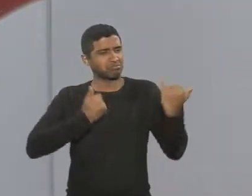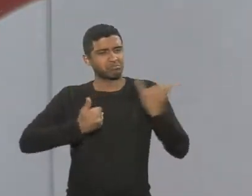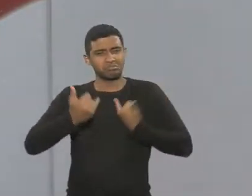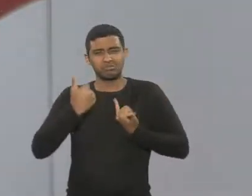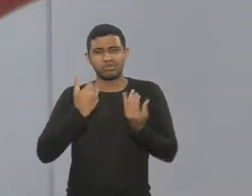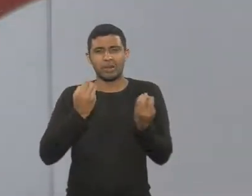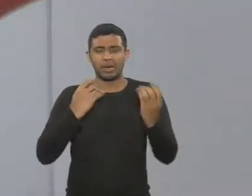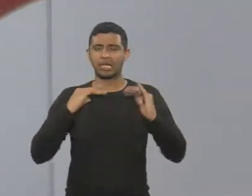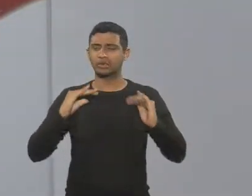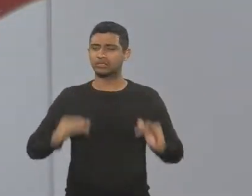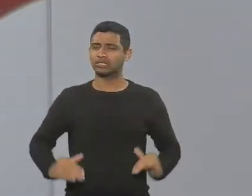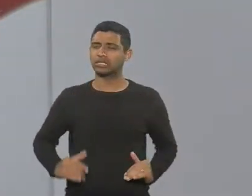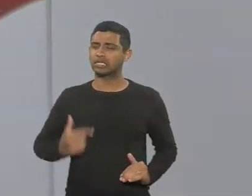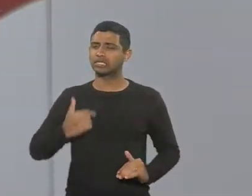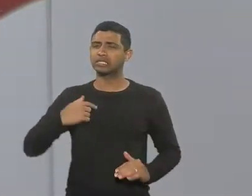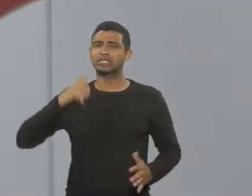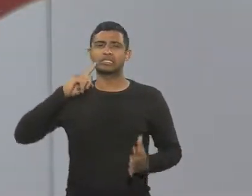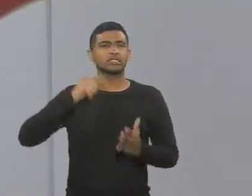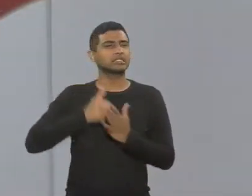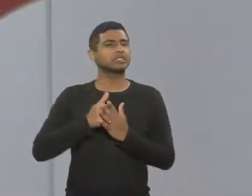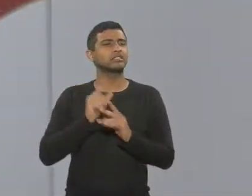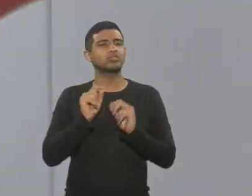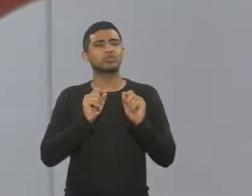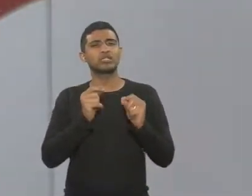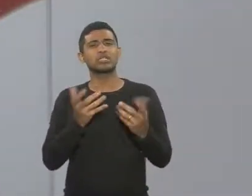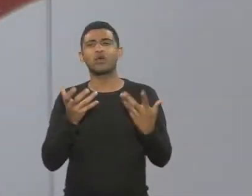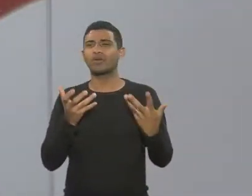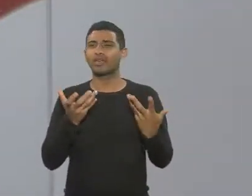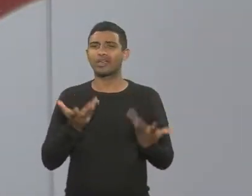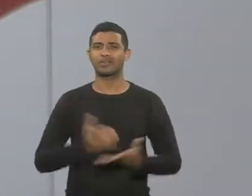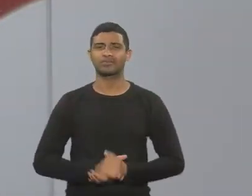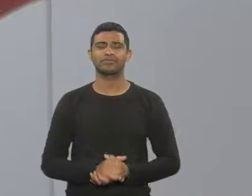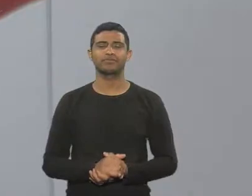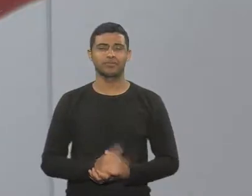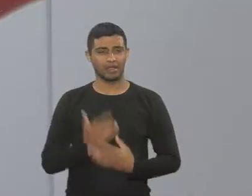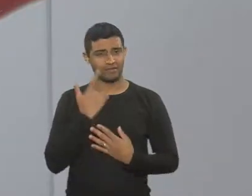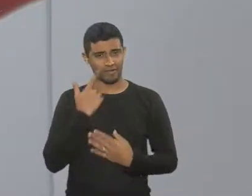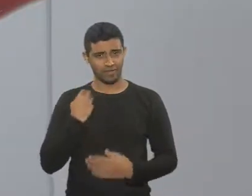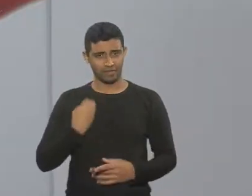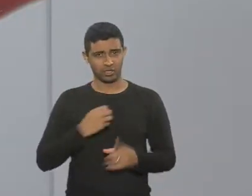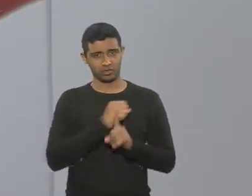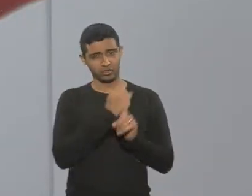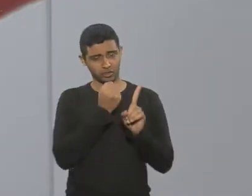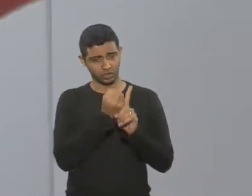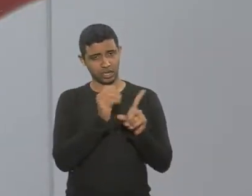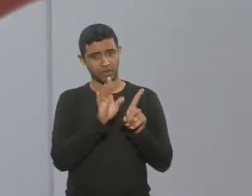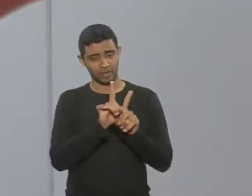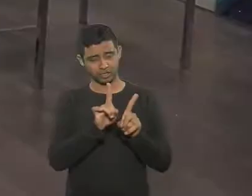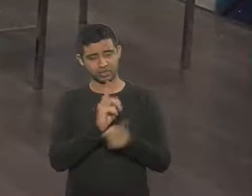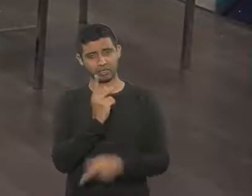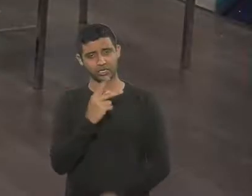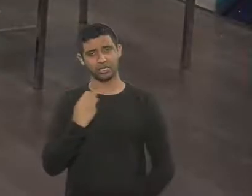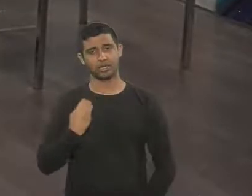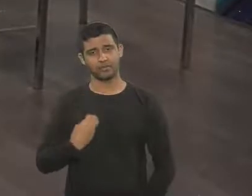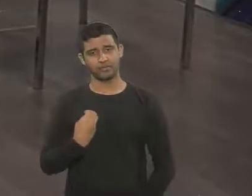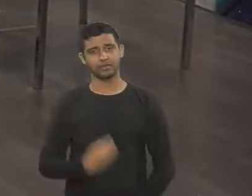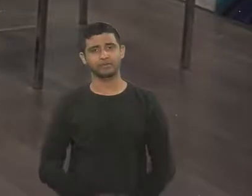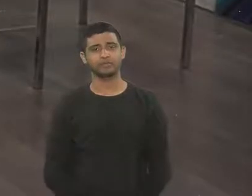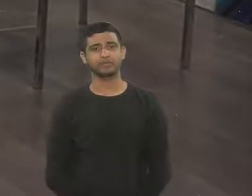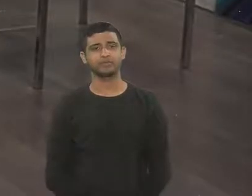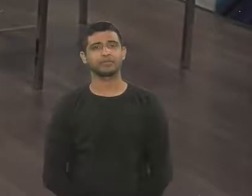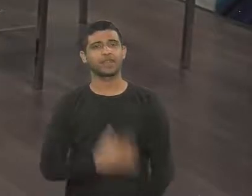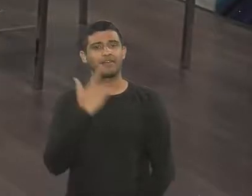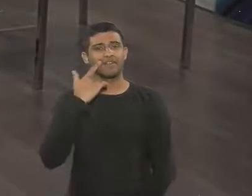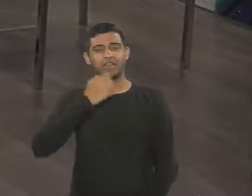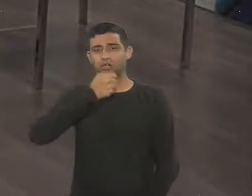informação para que o cidadão tenha a capacidade de escolher que rumo ele quer dar à vida. A vida social, não só a vida dele, mas a vida da sociedade,